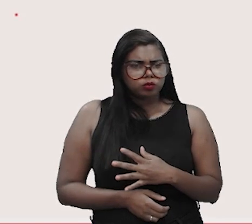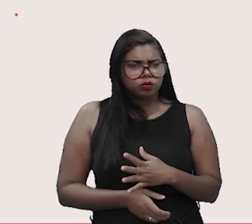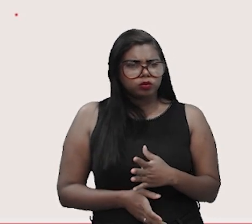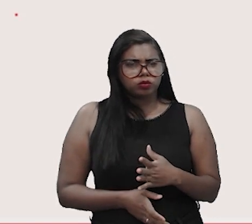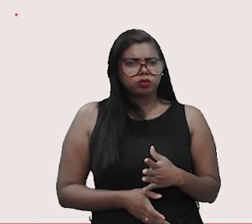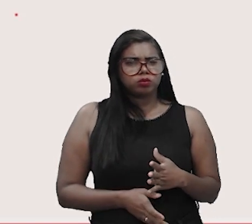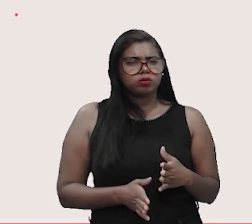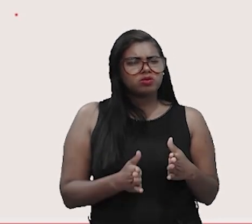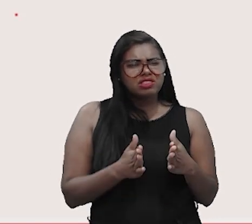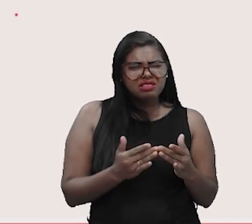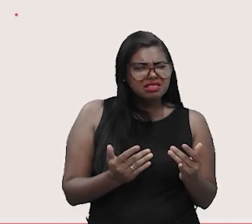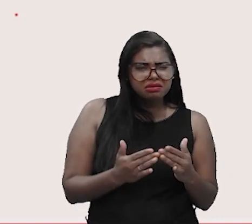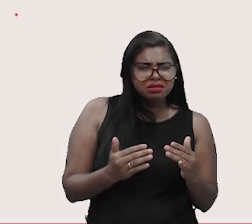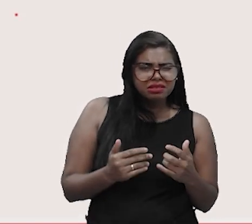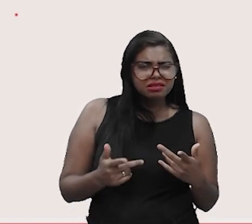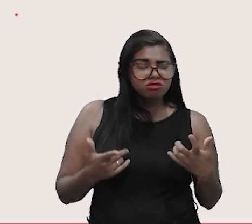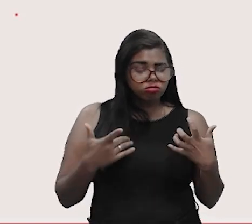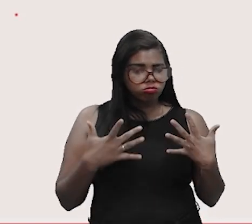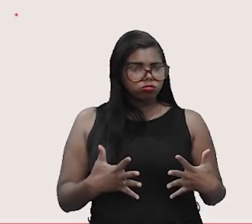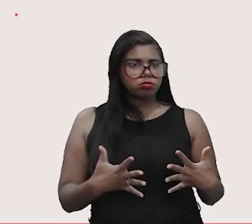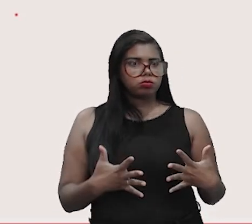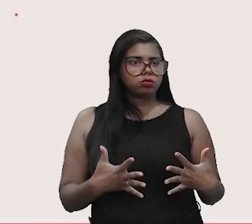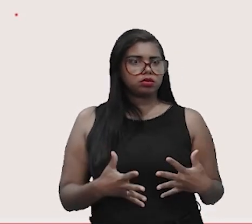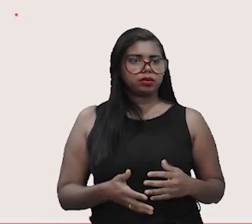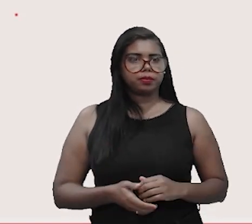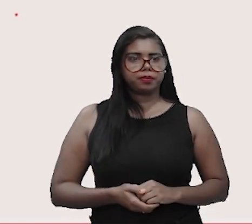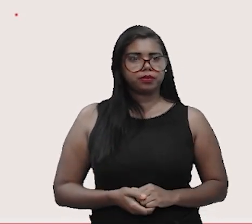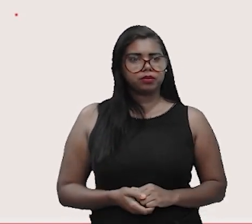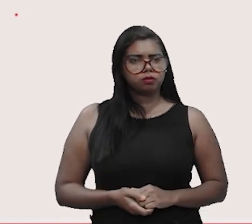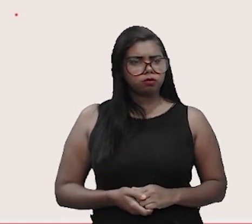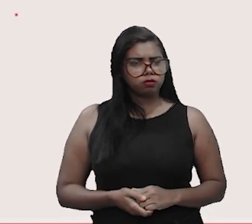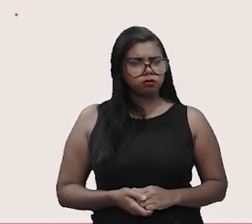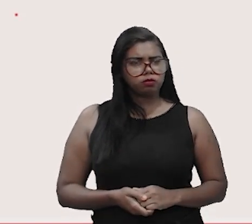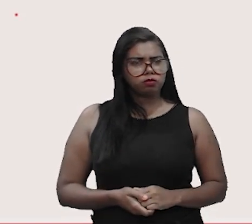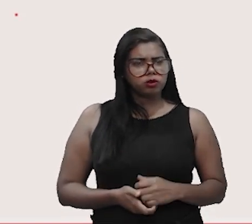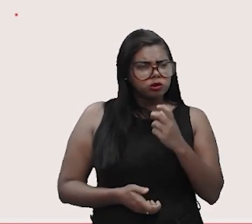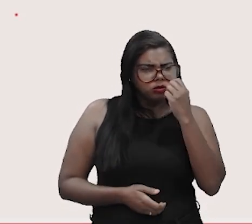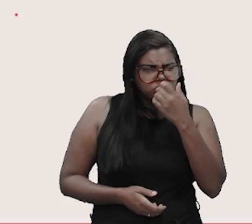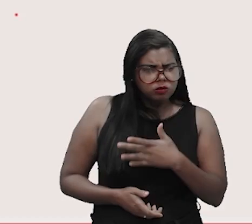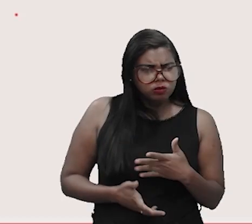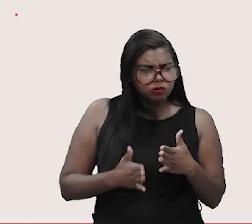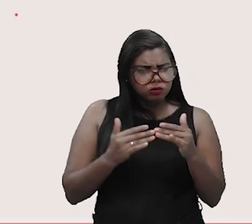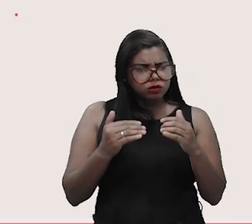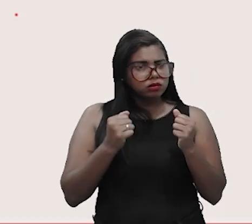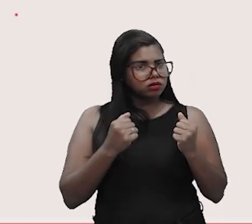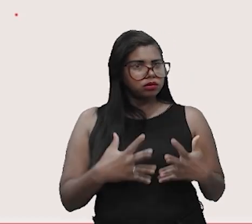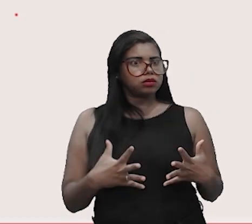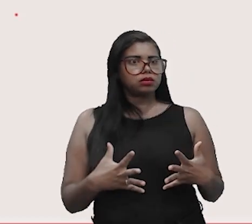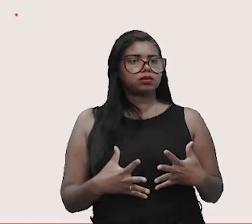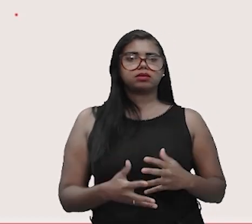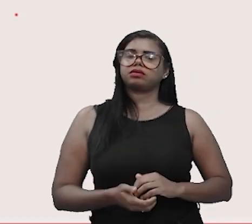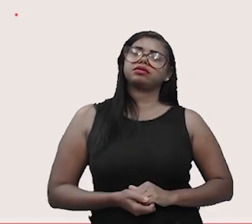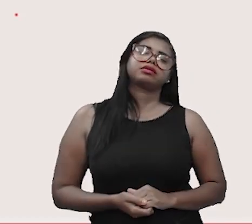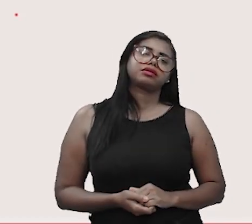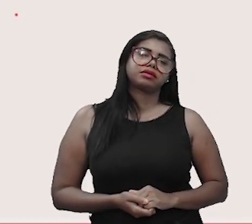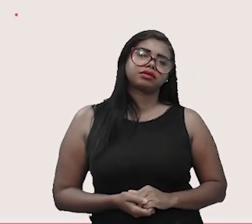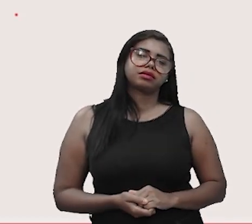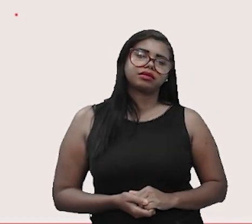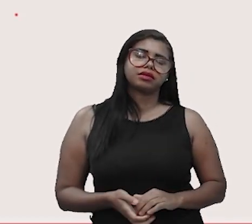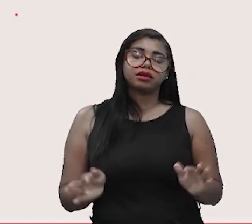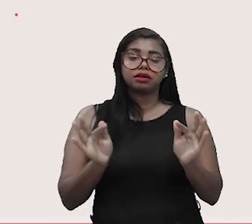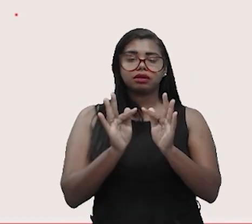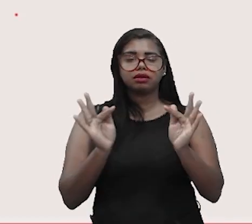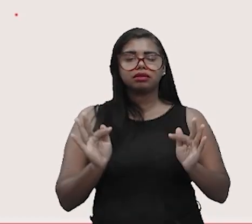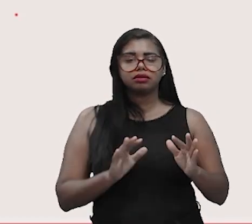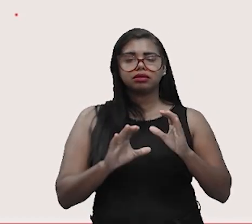pedante e chato. Que você está sendo grosseiro, pedante e chato. Isso aqui existe uma figura de linguagem, uma função